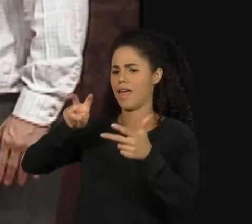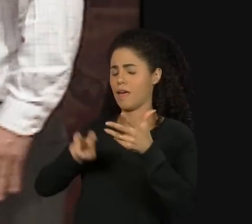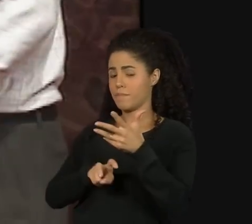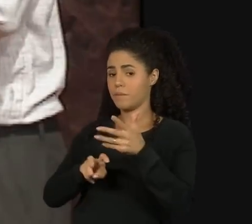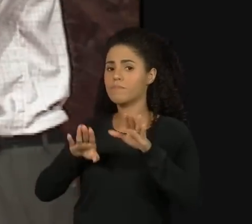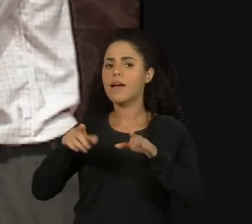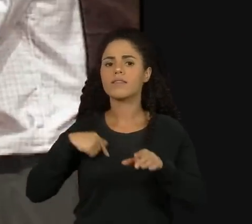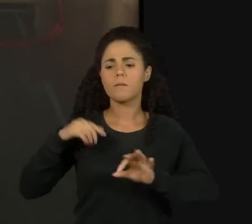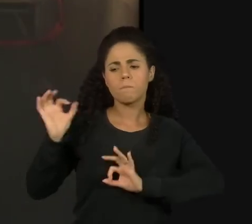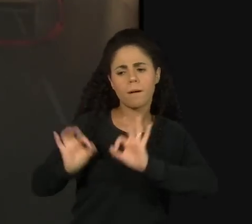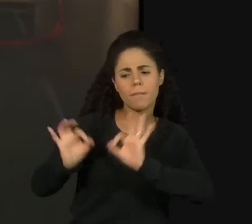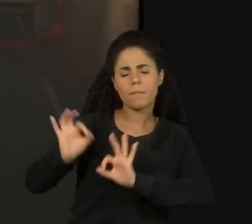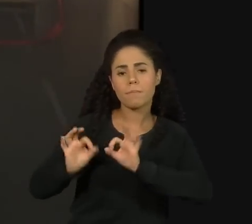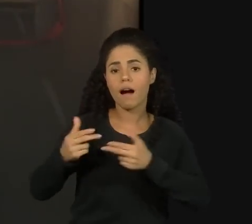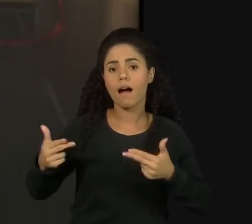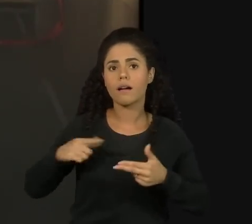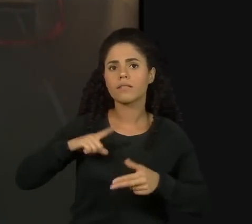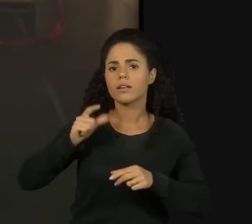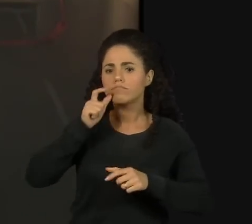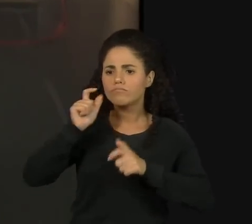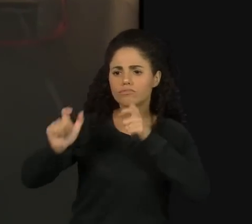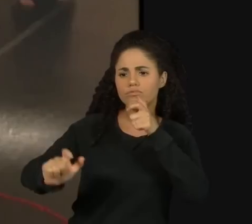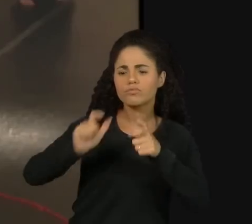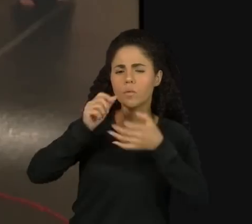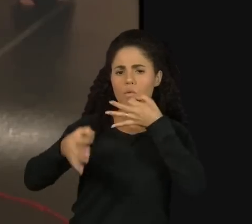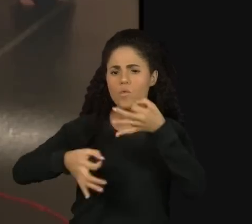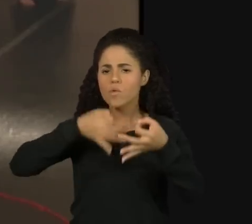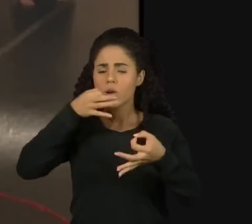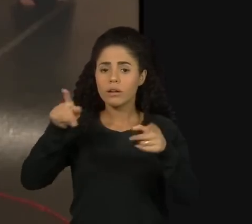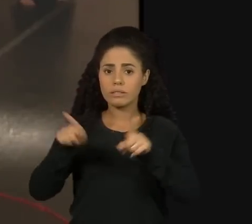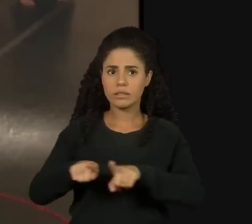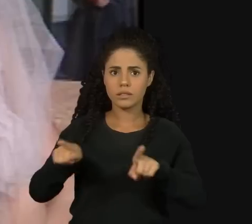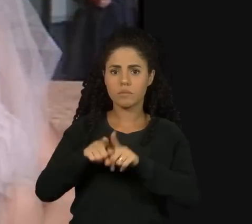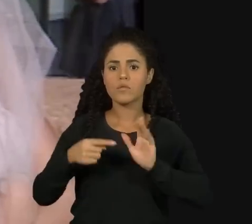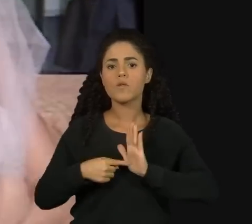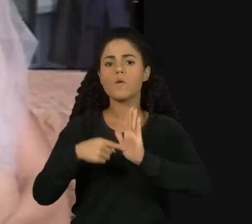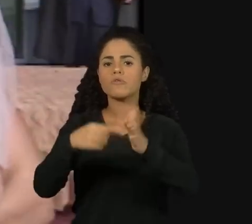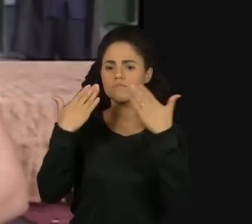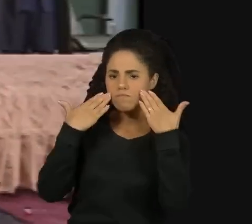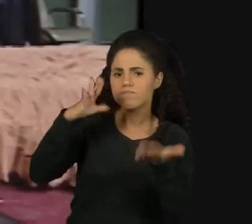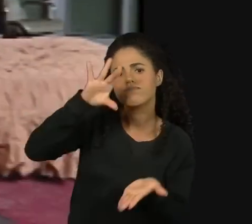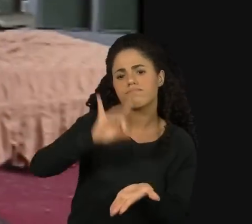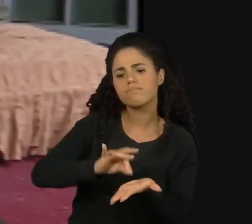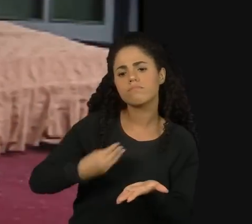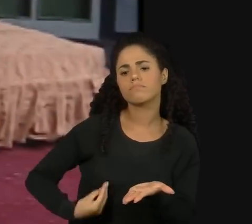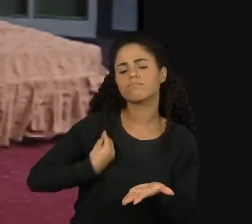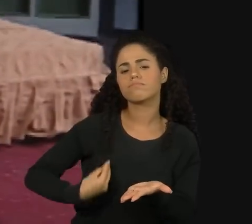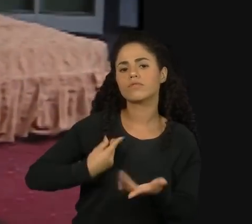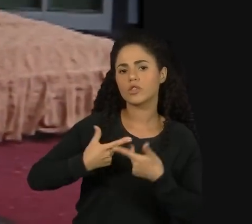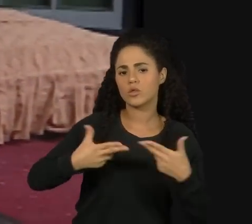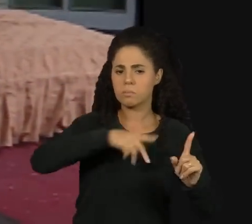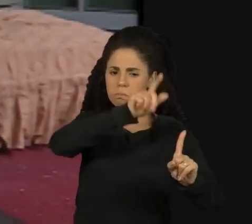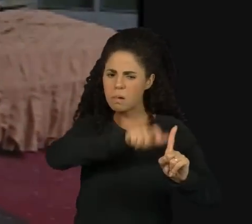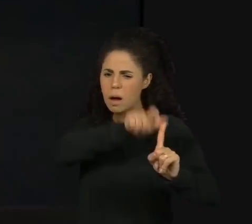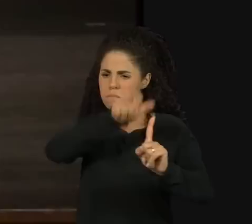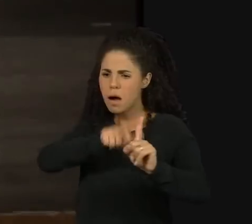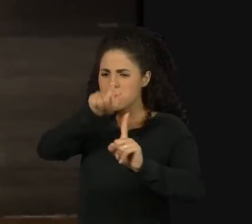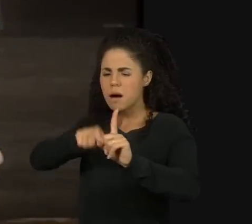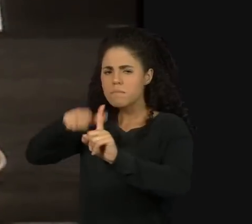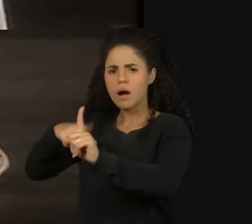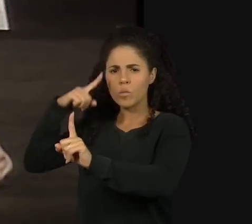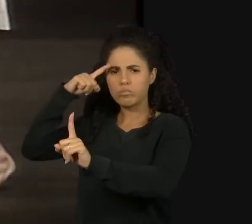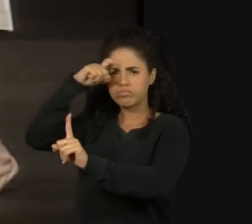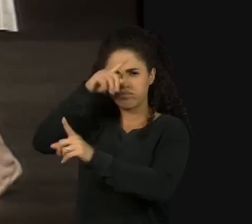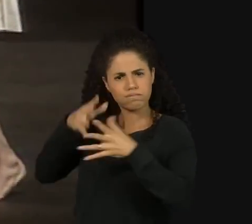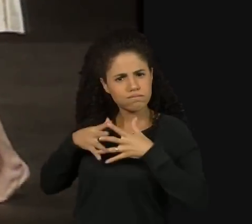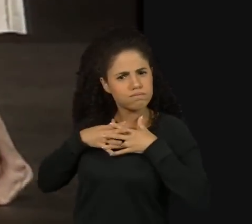A obra de Nelson prima pelas críticas sociais e por expor a complexidade psicológica de suas personagens, tanto que